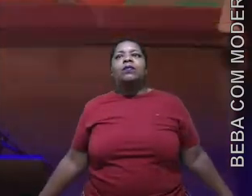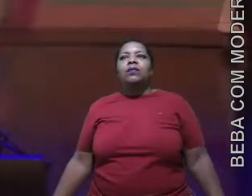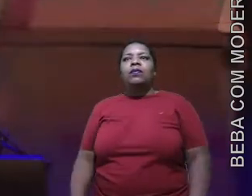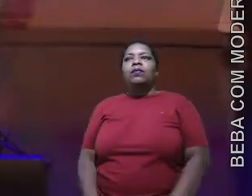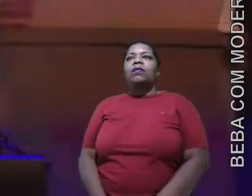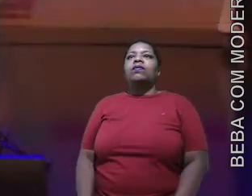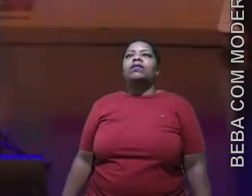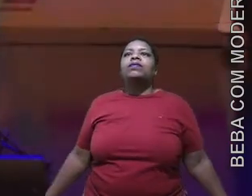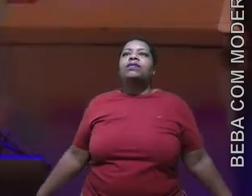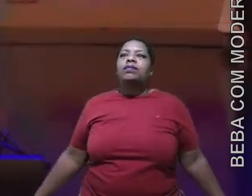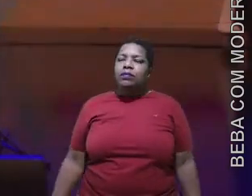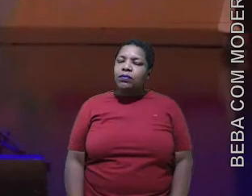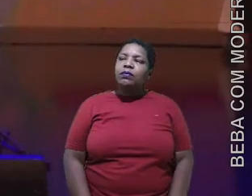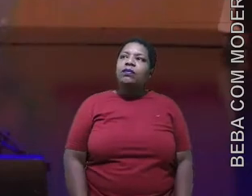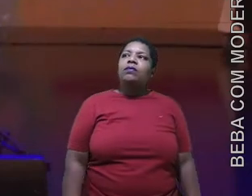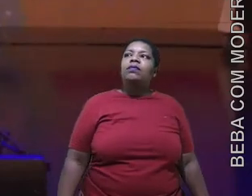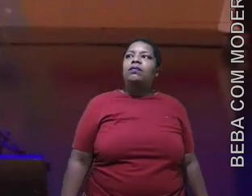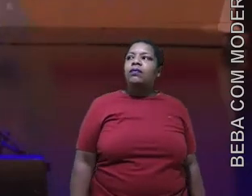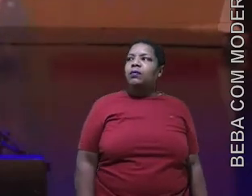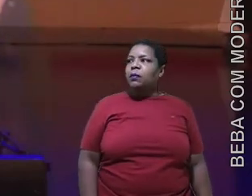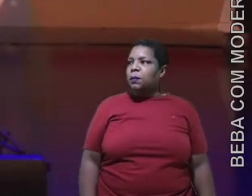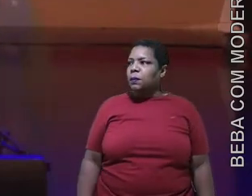E aí